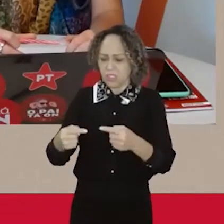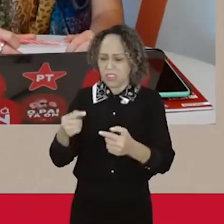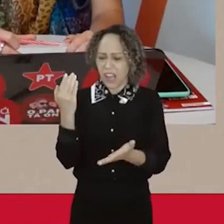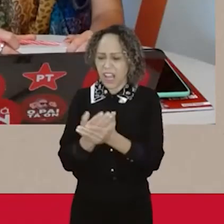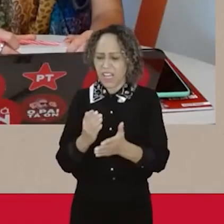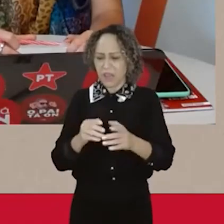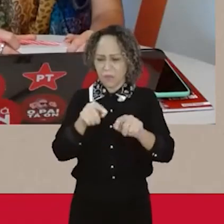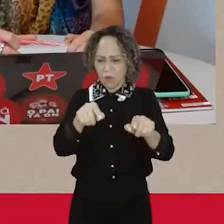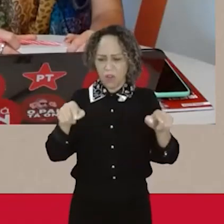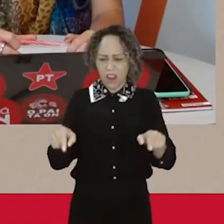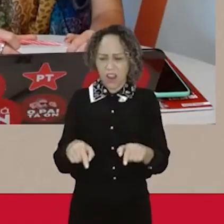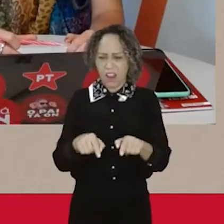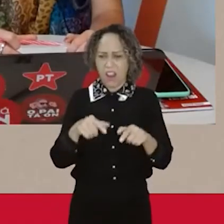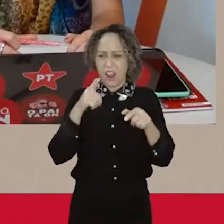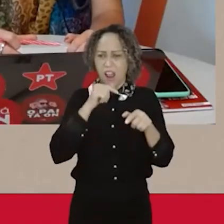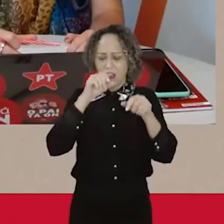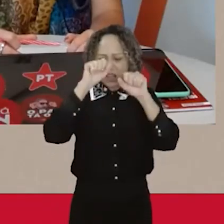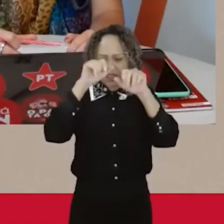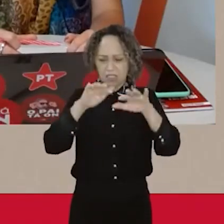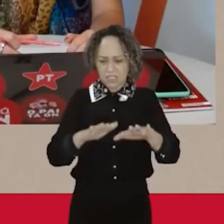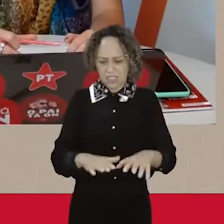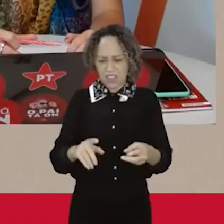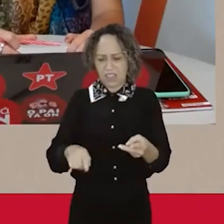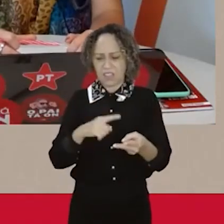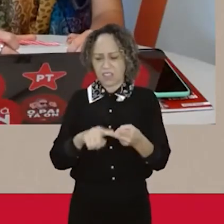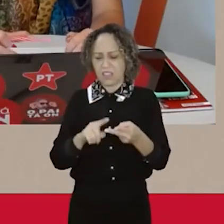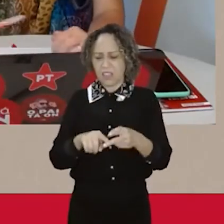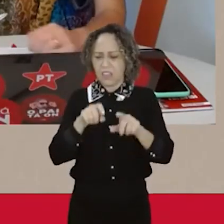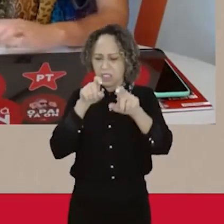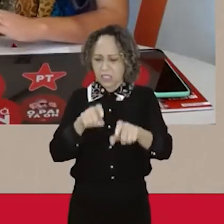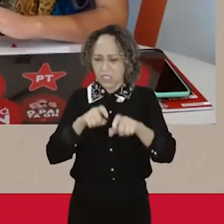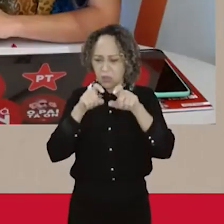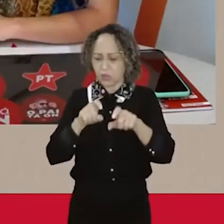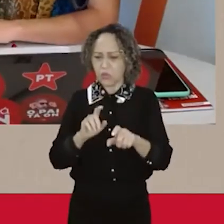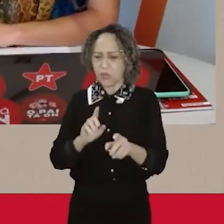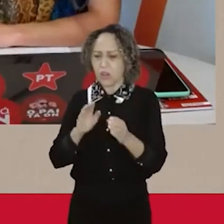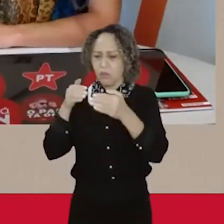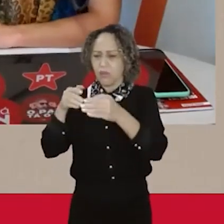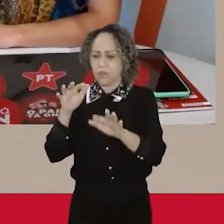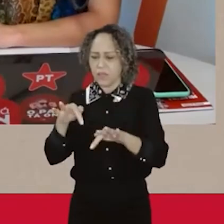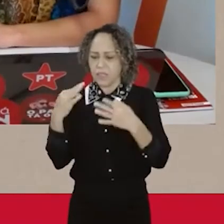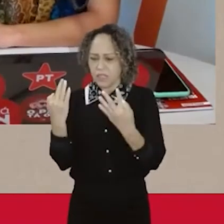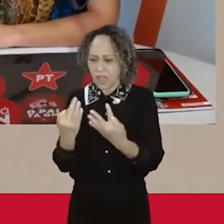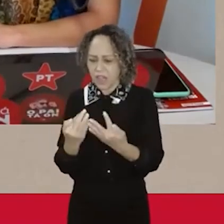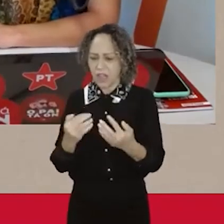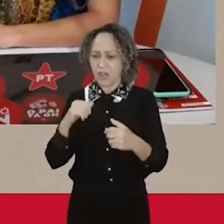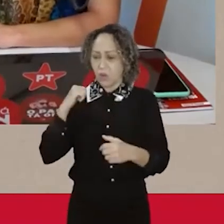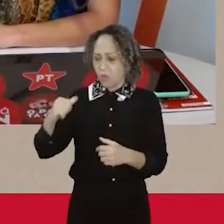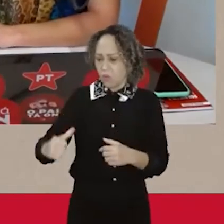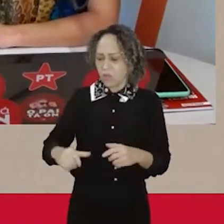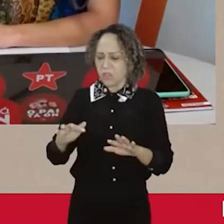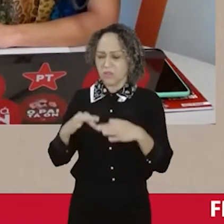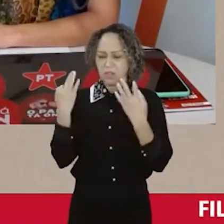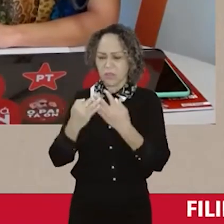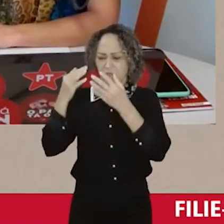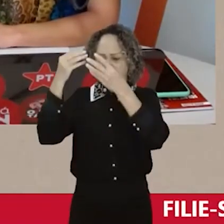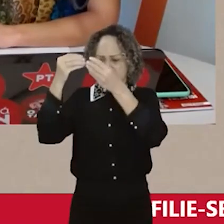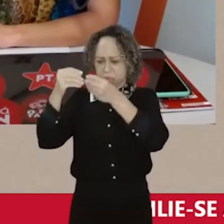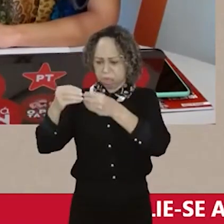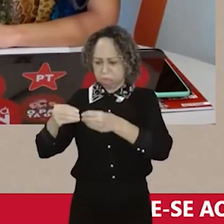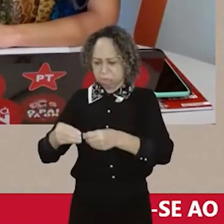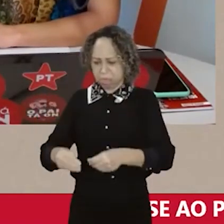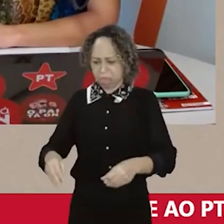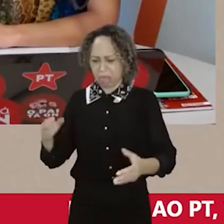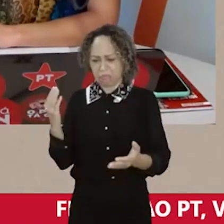acabou programas dedicados na área de agricultura familiar às mulheres, né? O Bolsa Família veio sendo destruído. Então, quando você olha